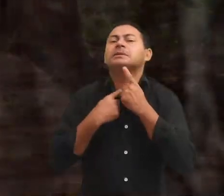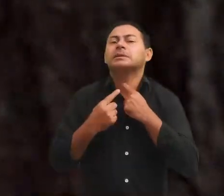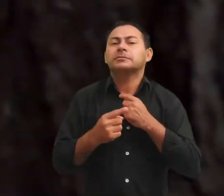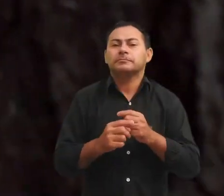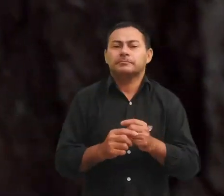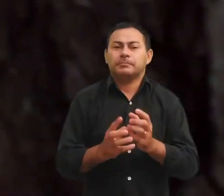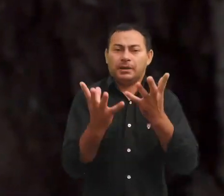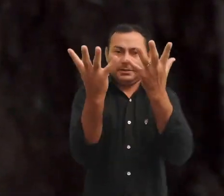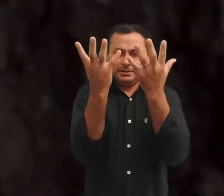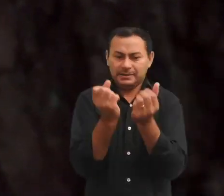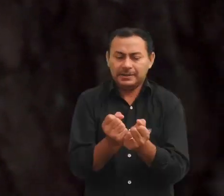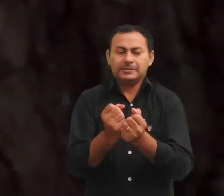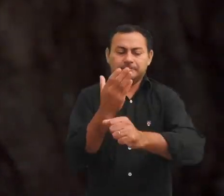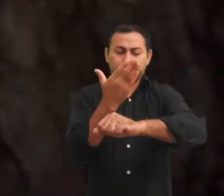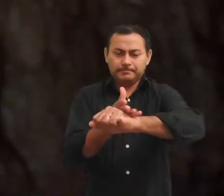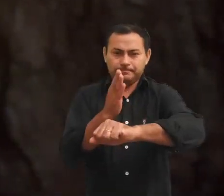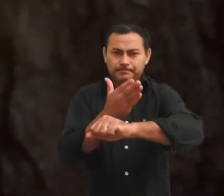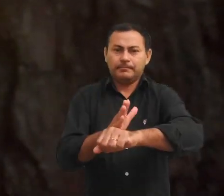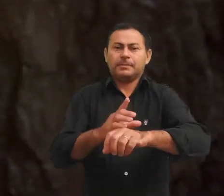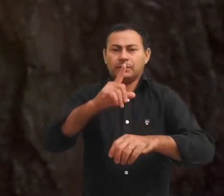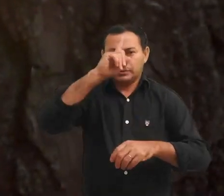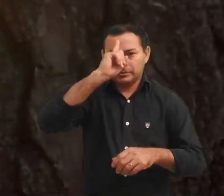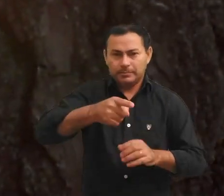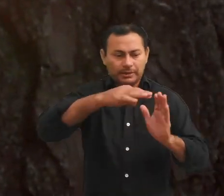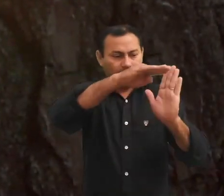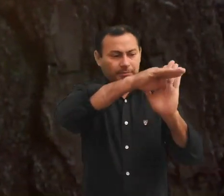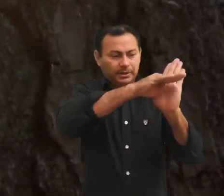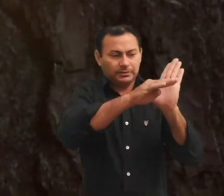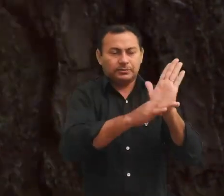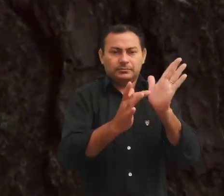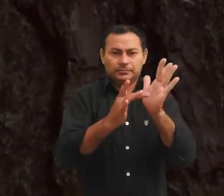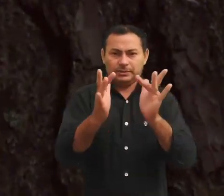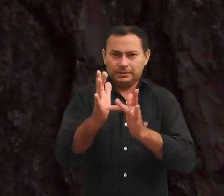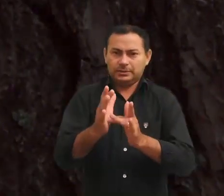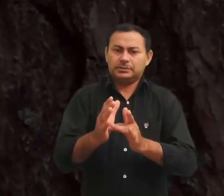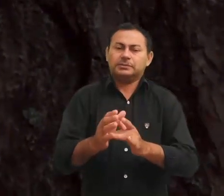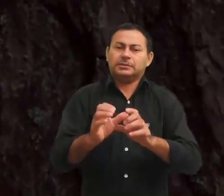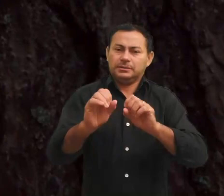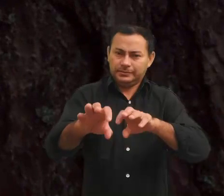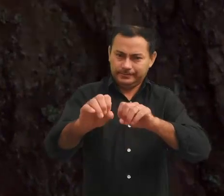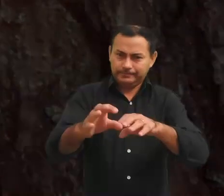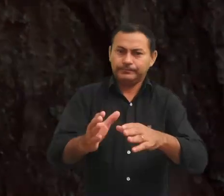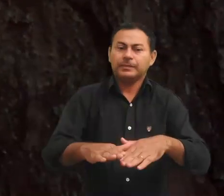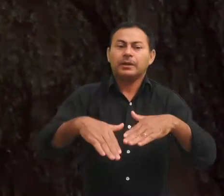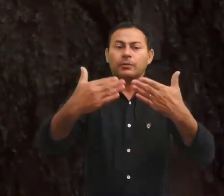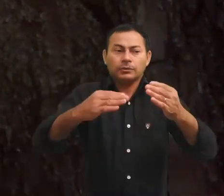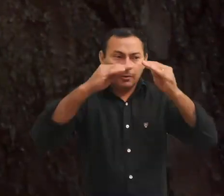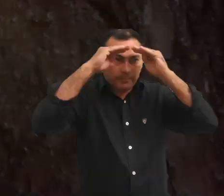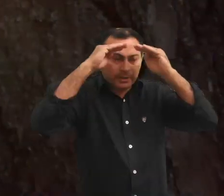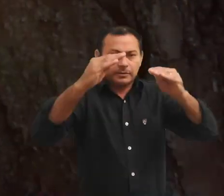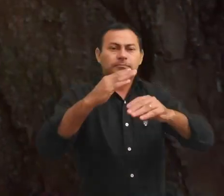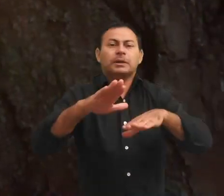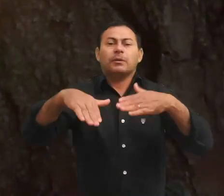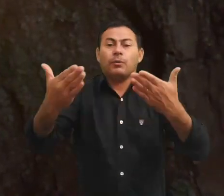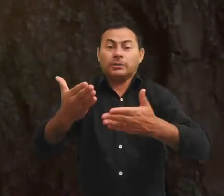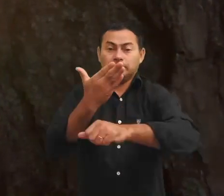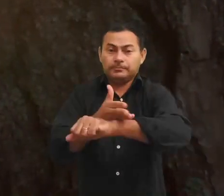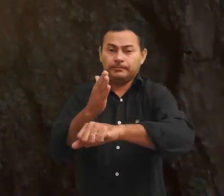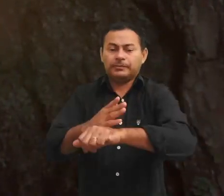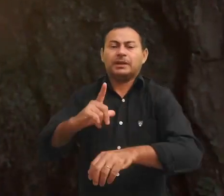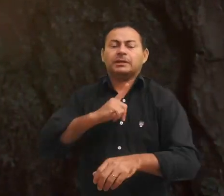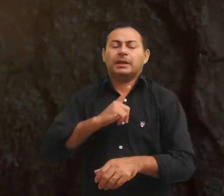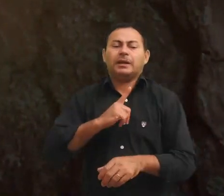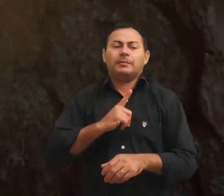poder, o desejo para os receber e praticar os mandamentos de Jesus. Quando obedecemos,